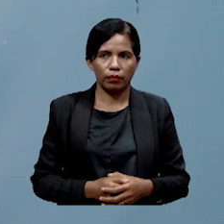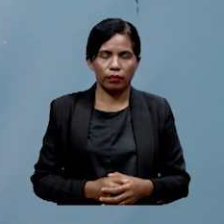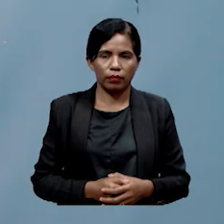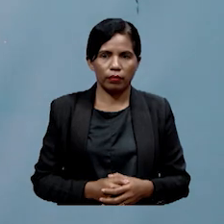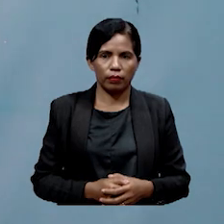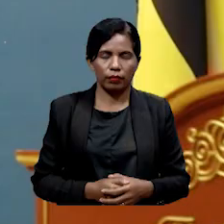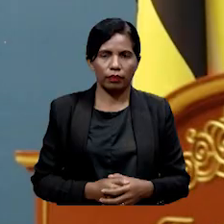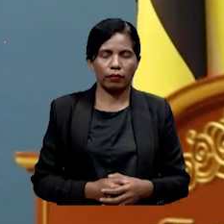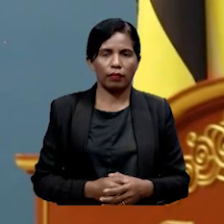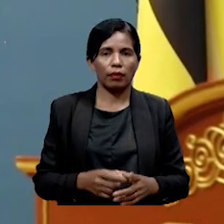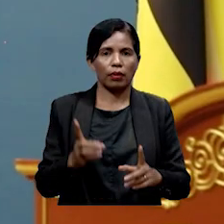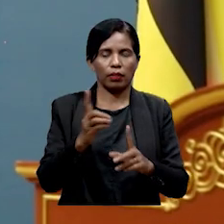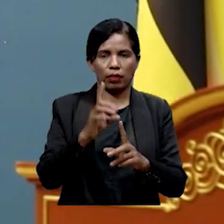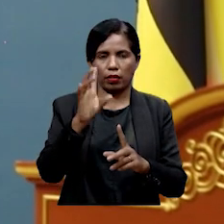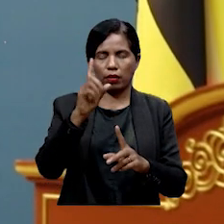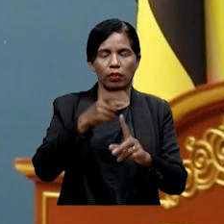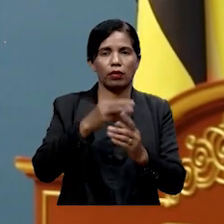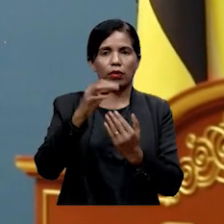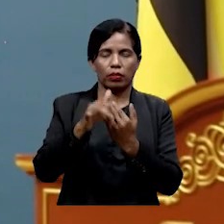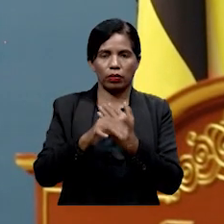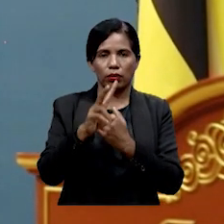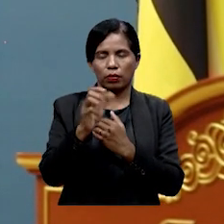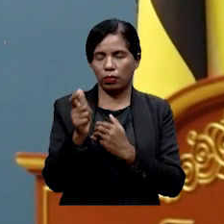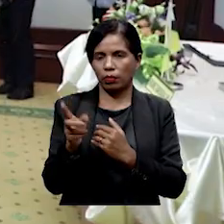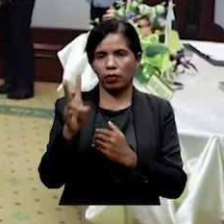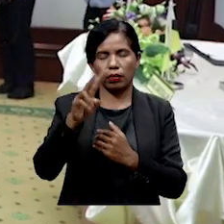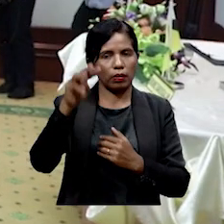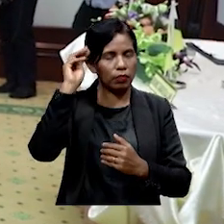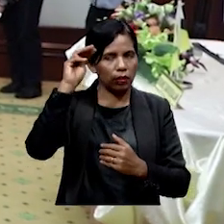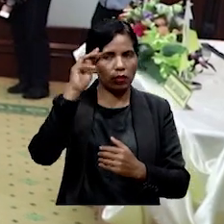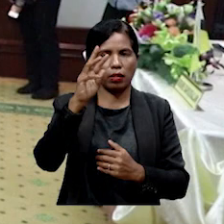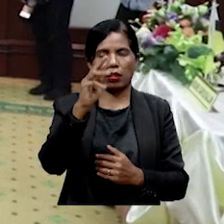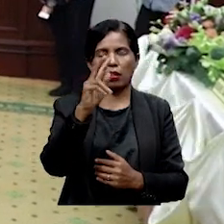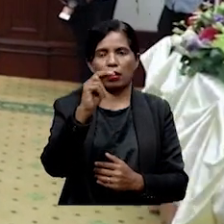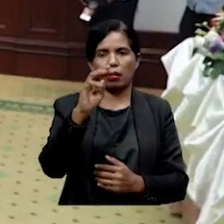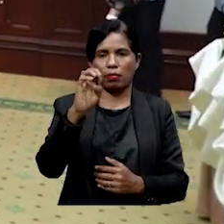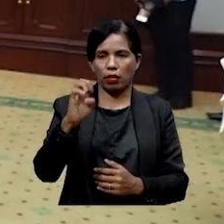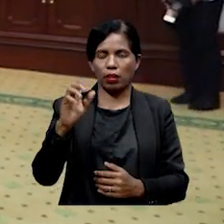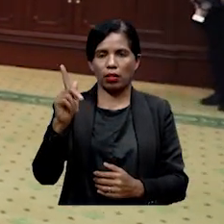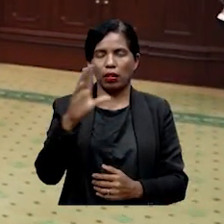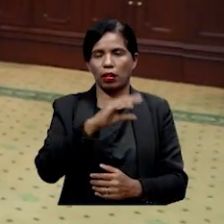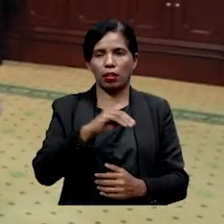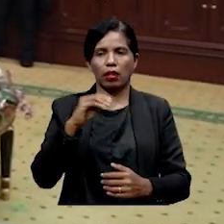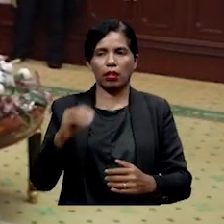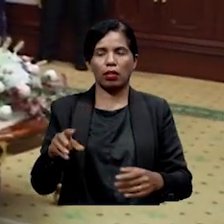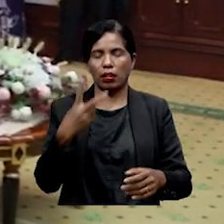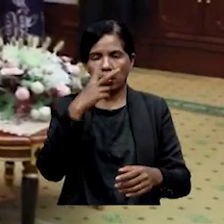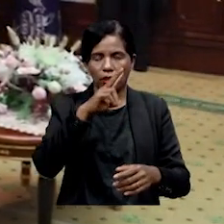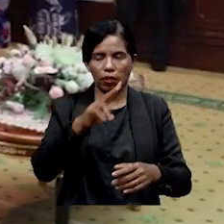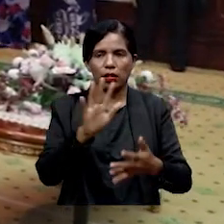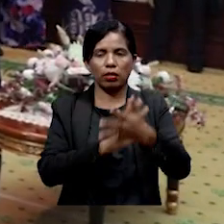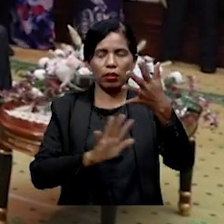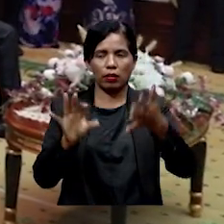Ia lorong ne fulan zulio rihun rua rua nulu resin rua ministra negosios estrangeiros na cooperação sai testemunha ba